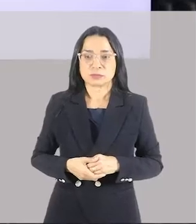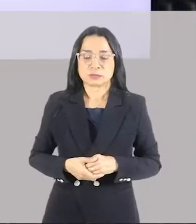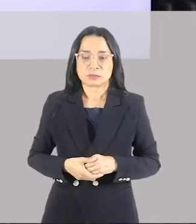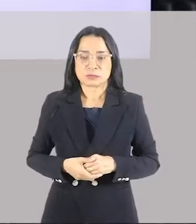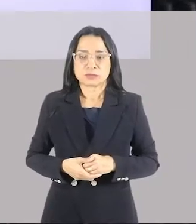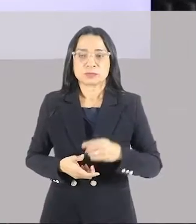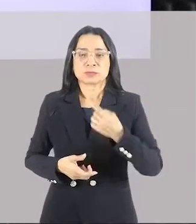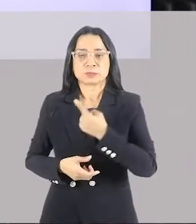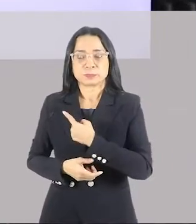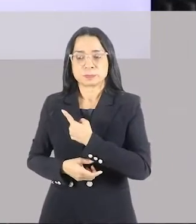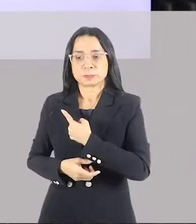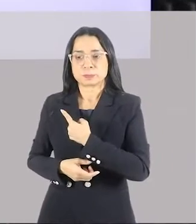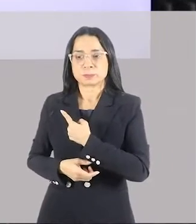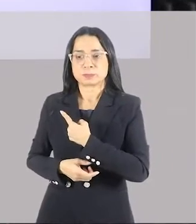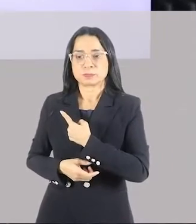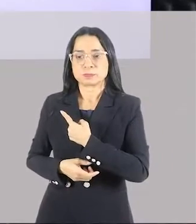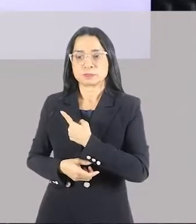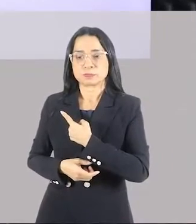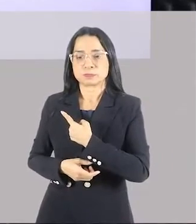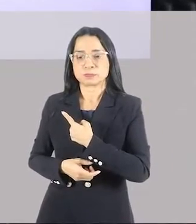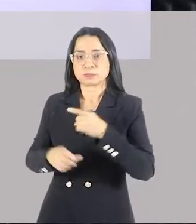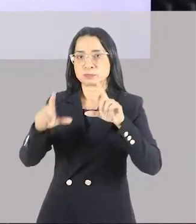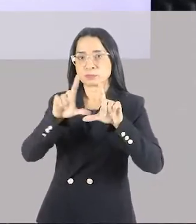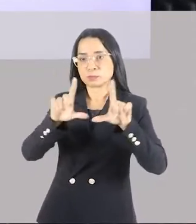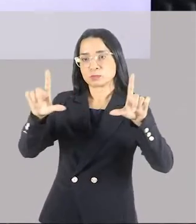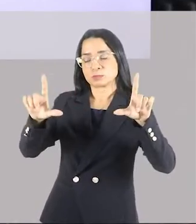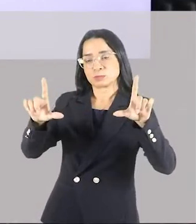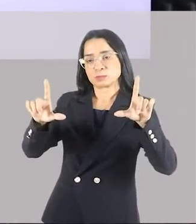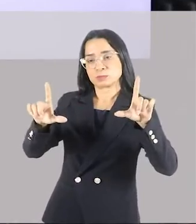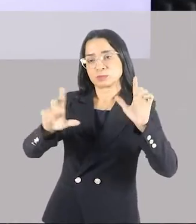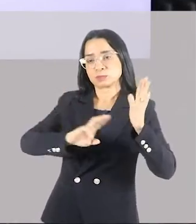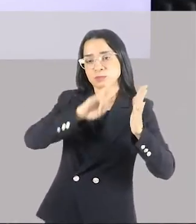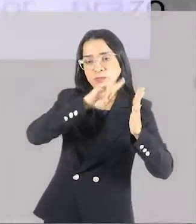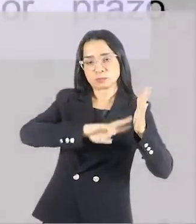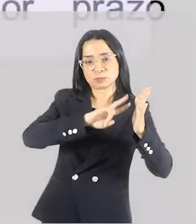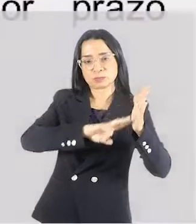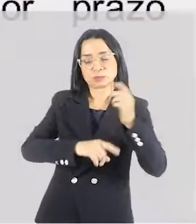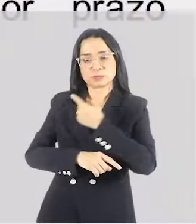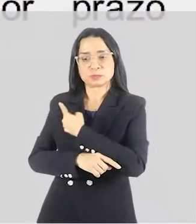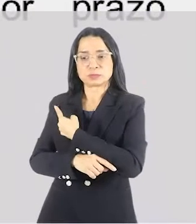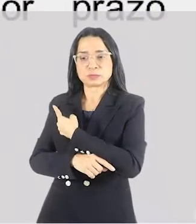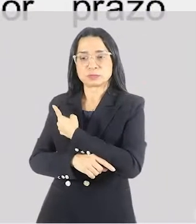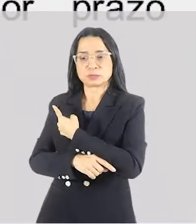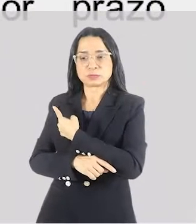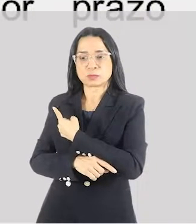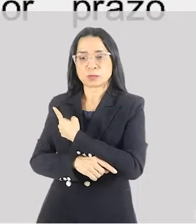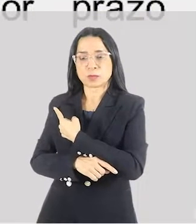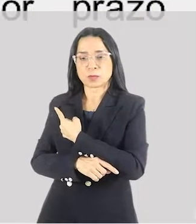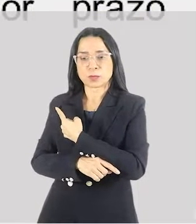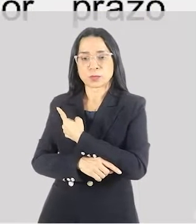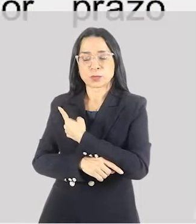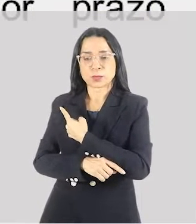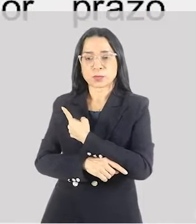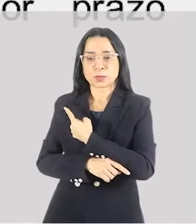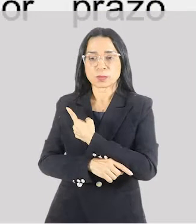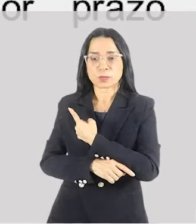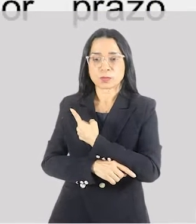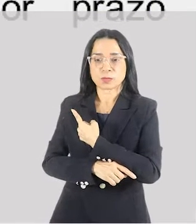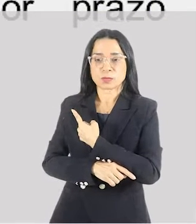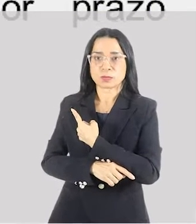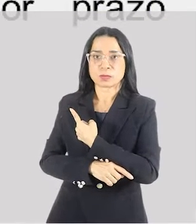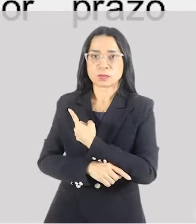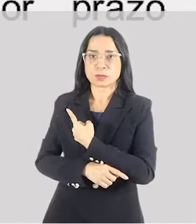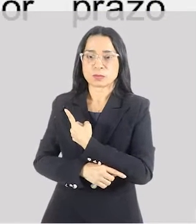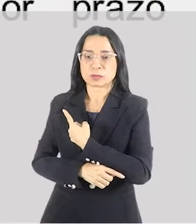A concessão de serviço público é a delegação da prestação, feita por poder concedente